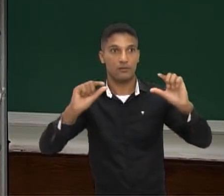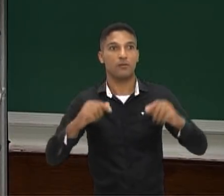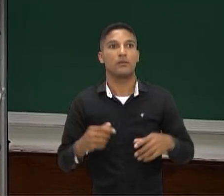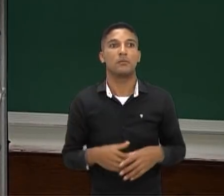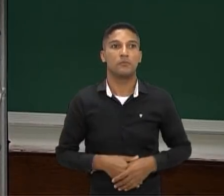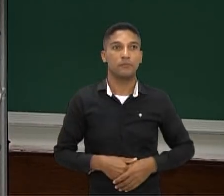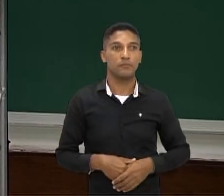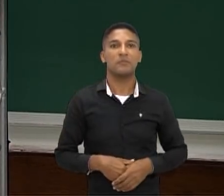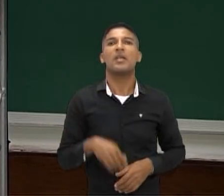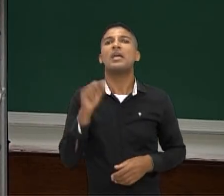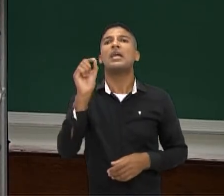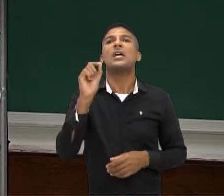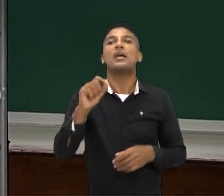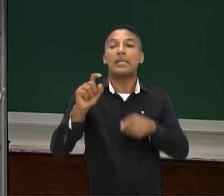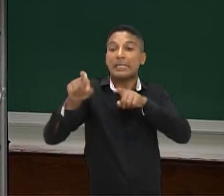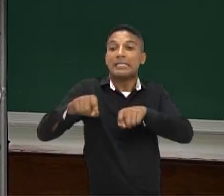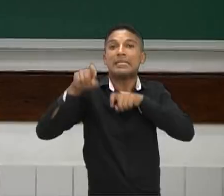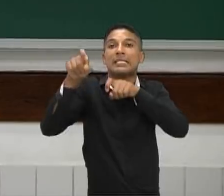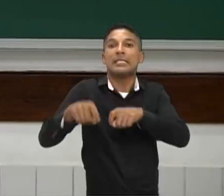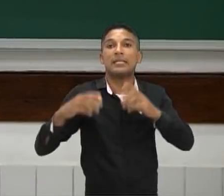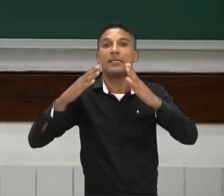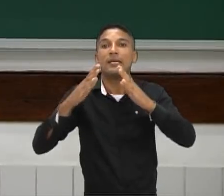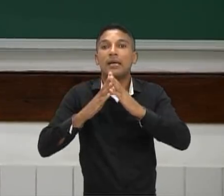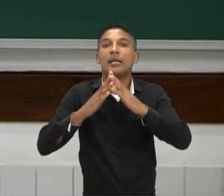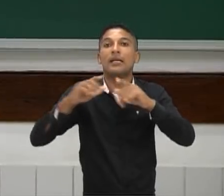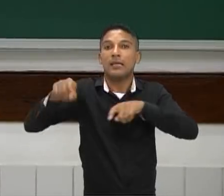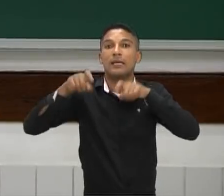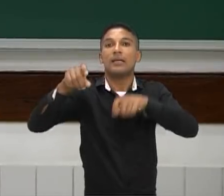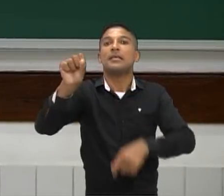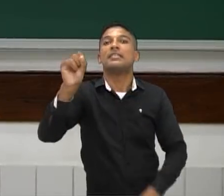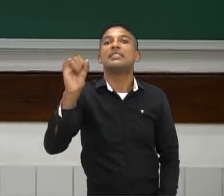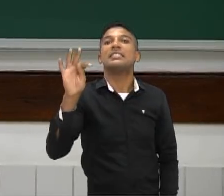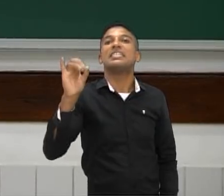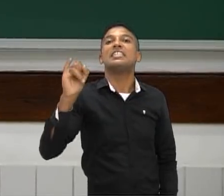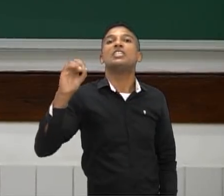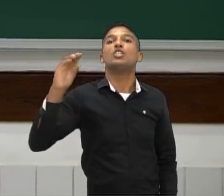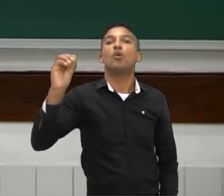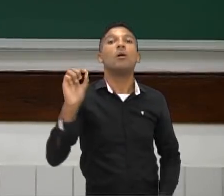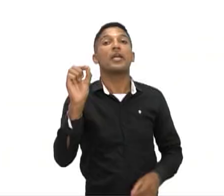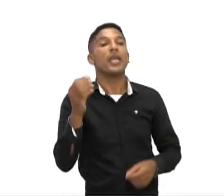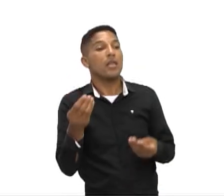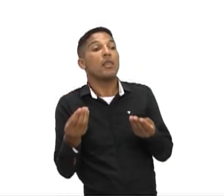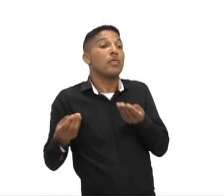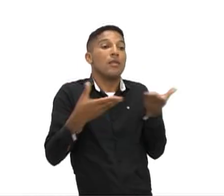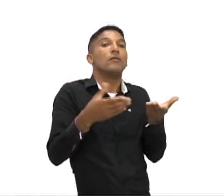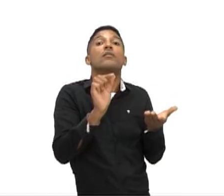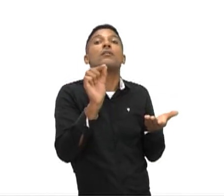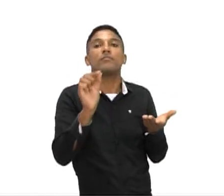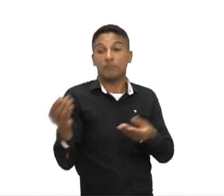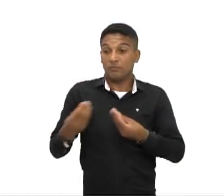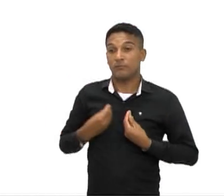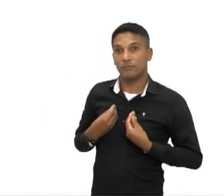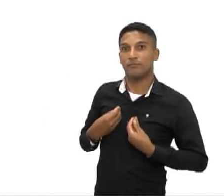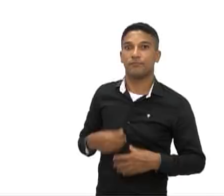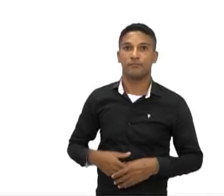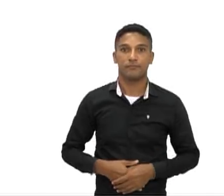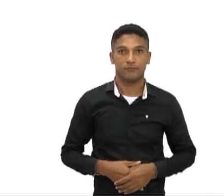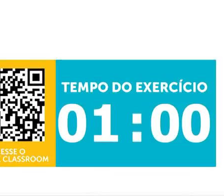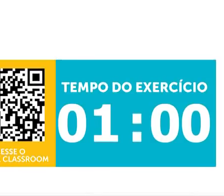frase, quem ganhou o sítio? Tentem responder aí e a gente retorna para conferir.